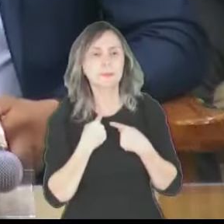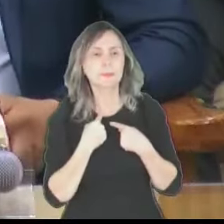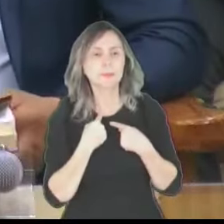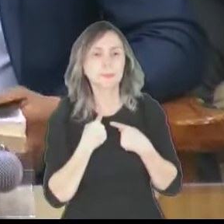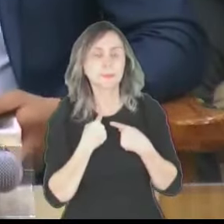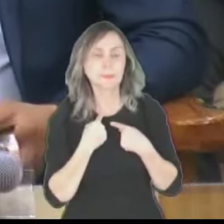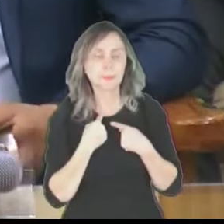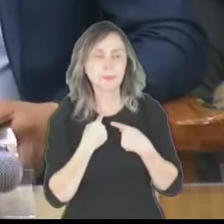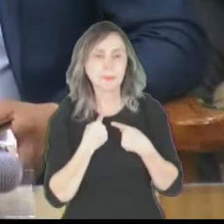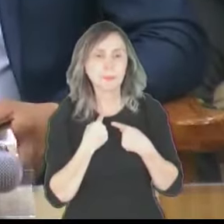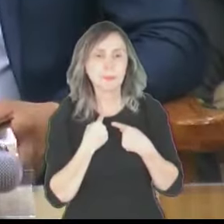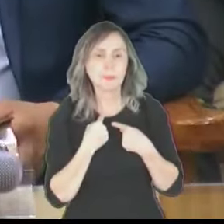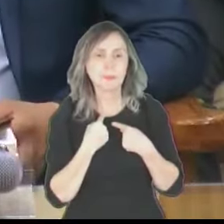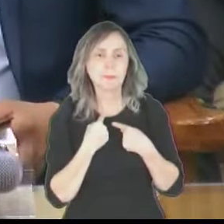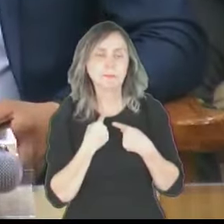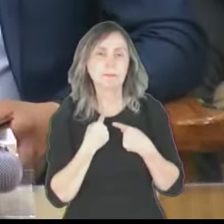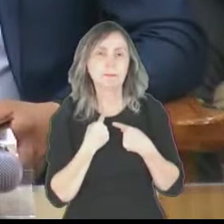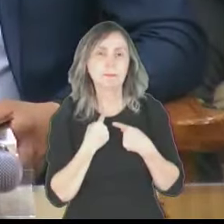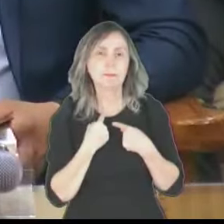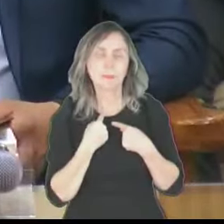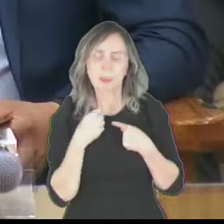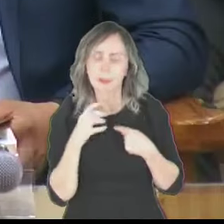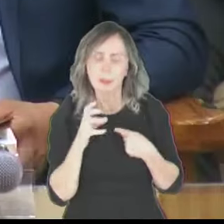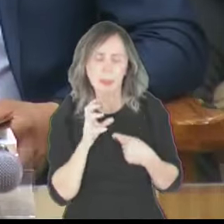as nossas paixões,